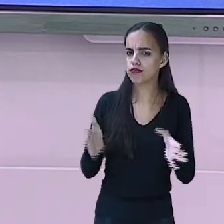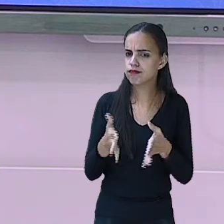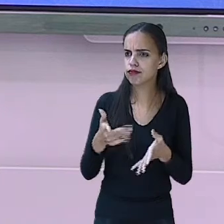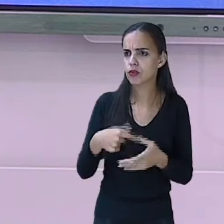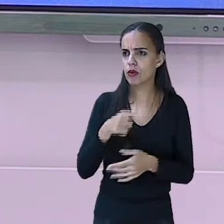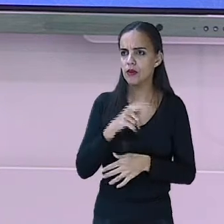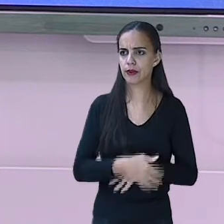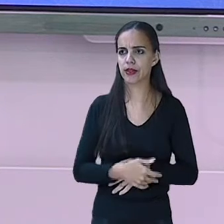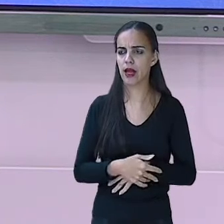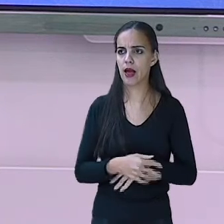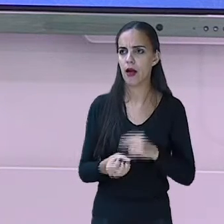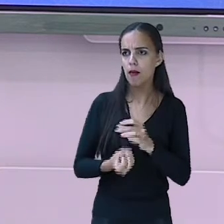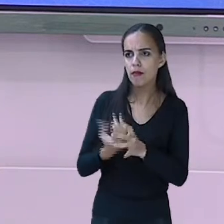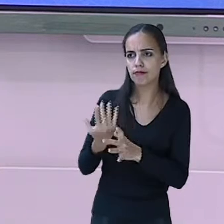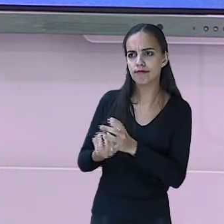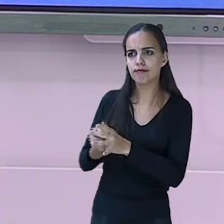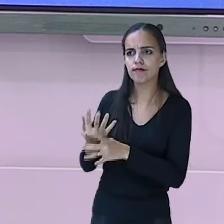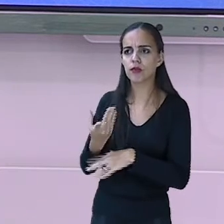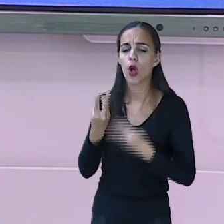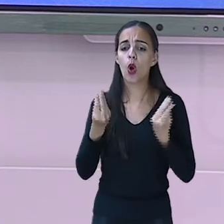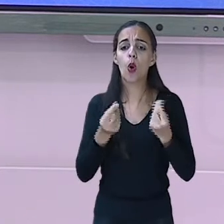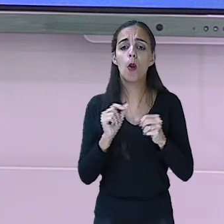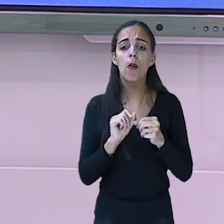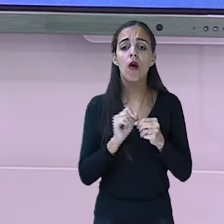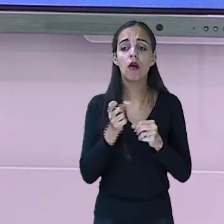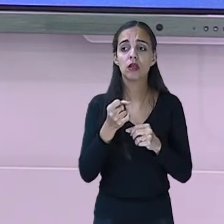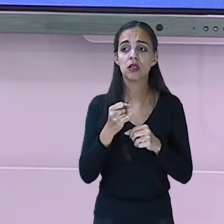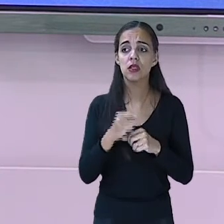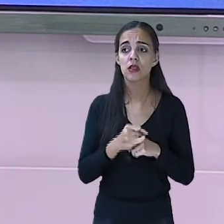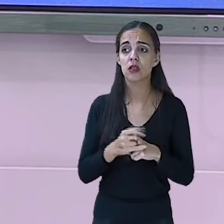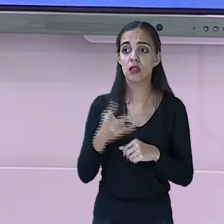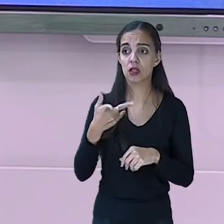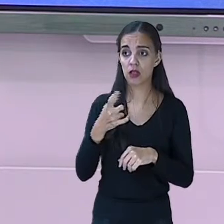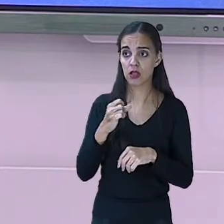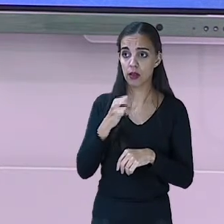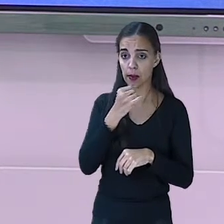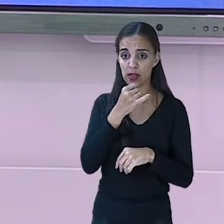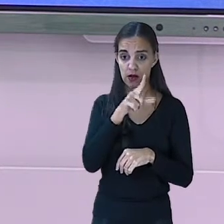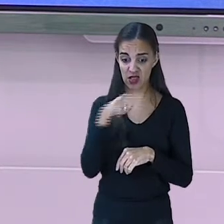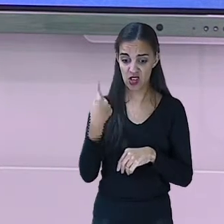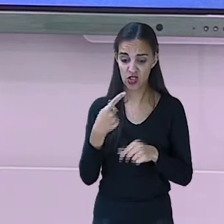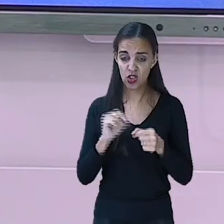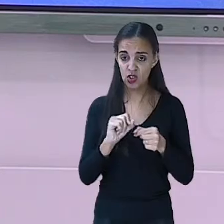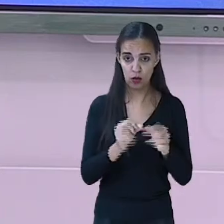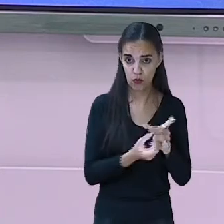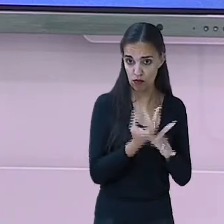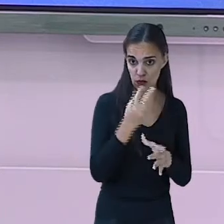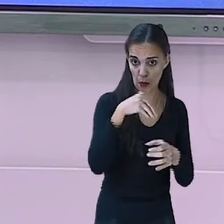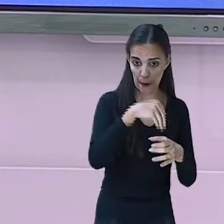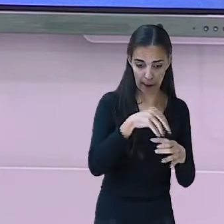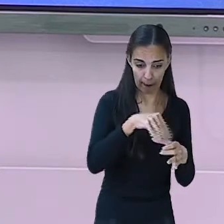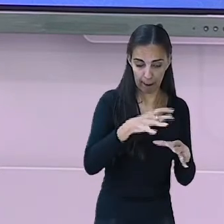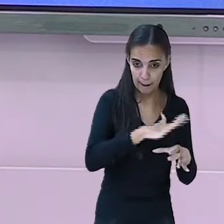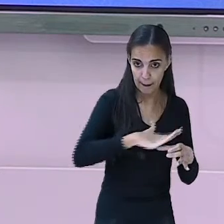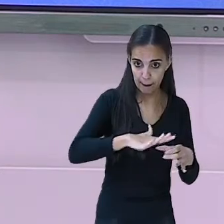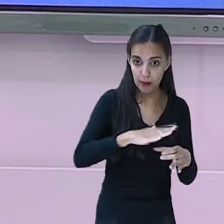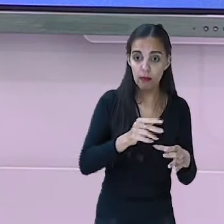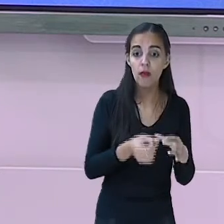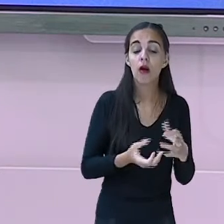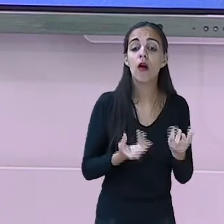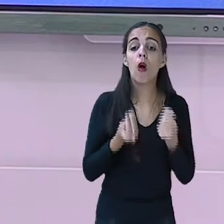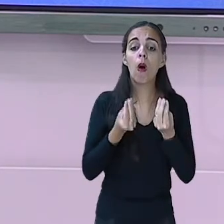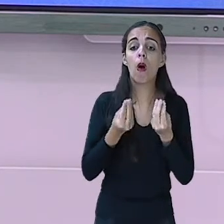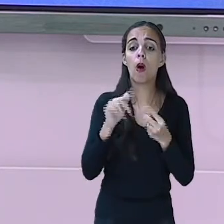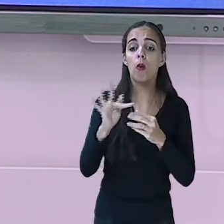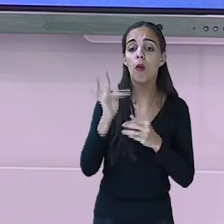o período de reproduzir, o que é que vai acontecer? Vai entrar em extinção. Então, eu preciso ter um momento,